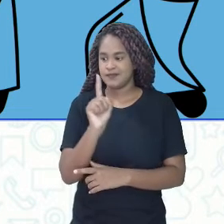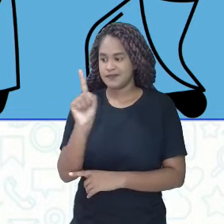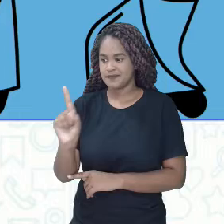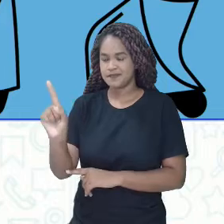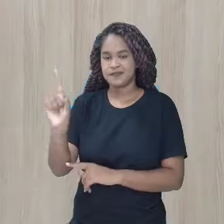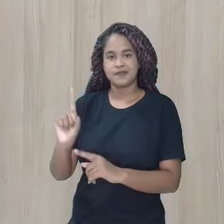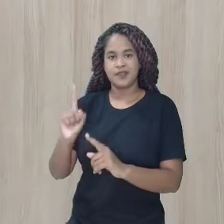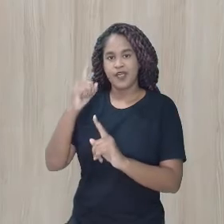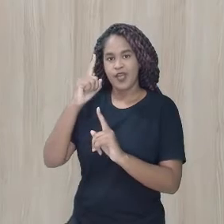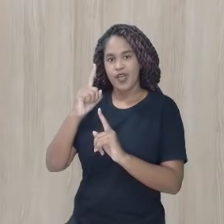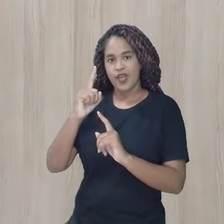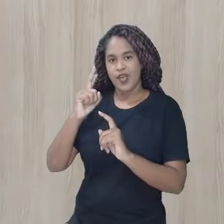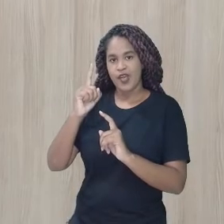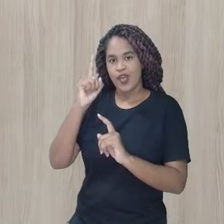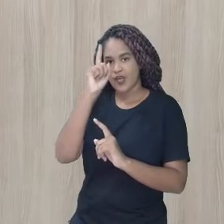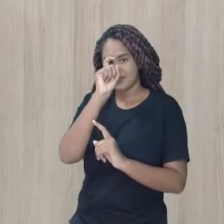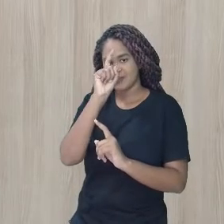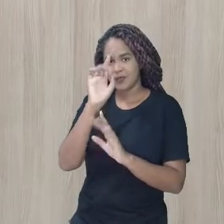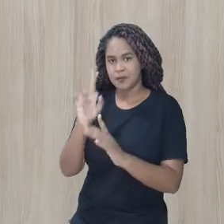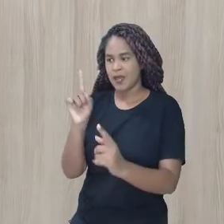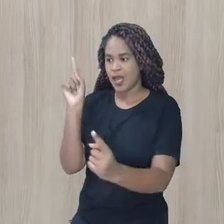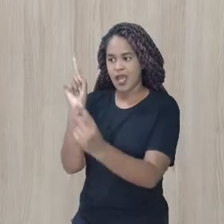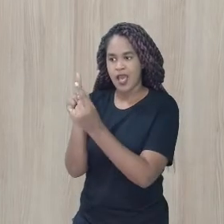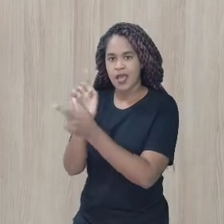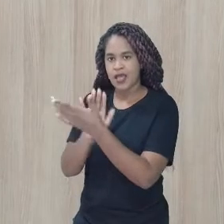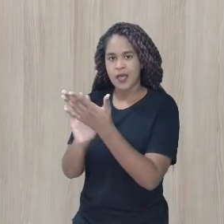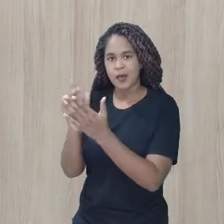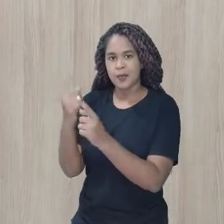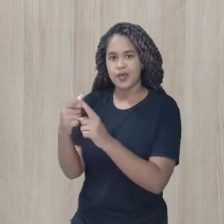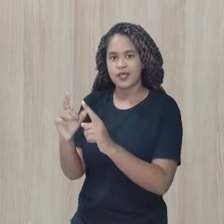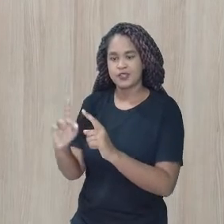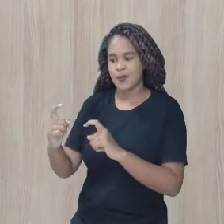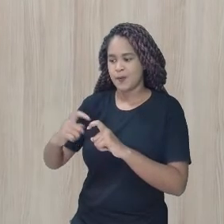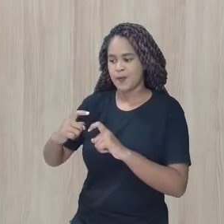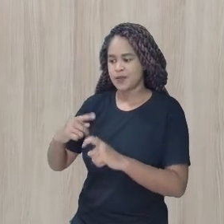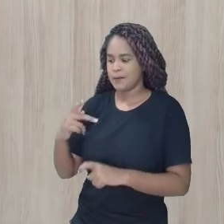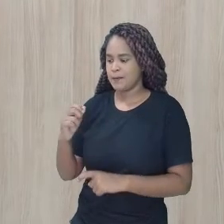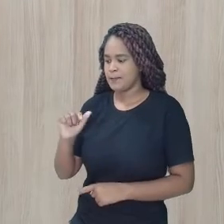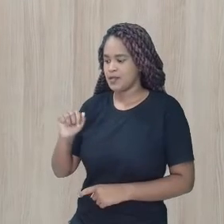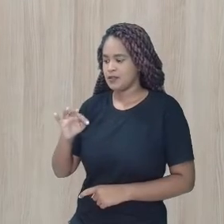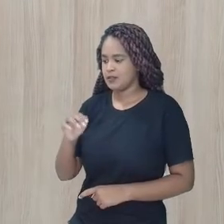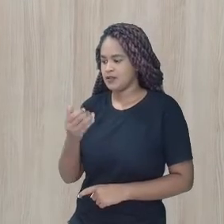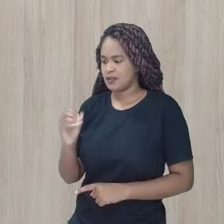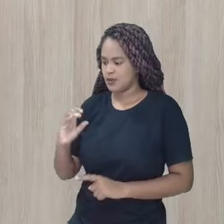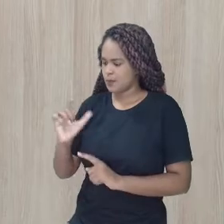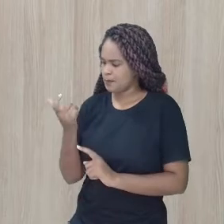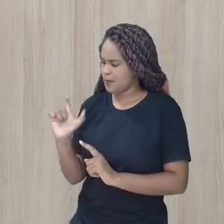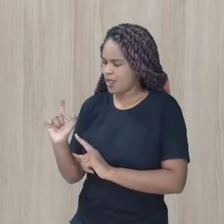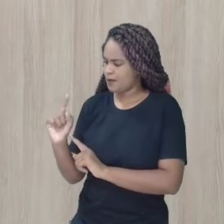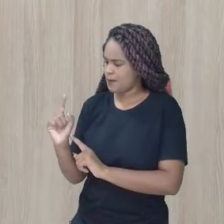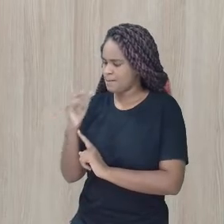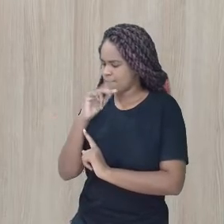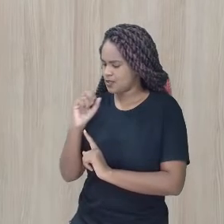busca um hospital, mas ela não é atendida porque lá só tem médico de plantão. E essa palavra